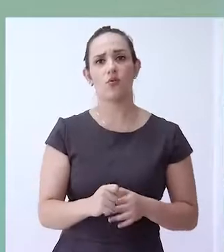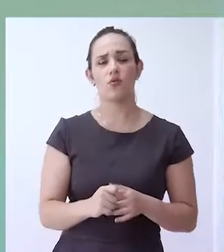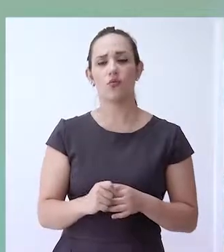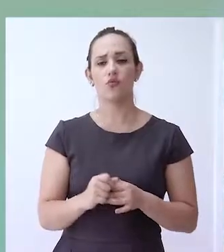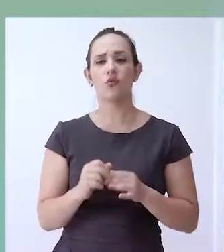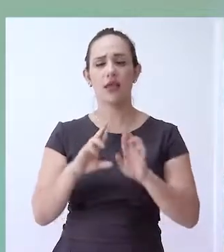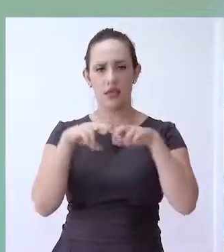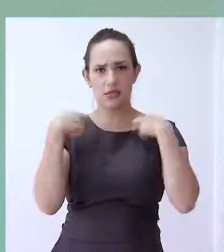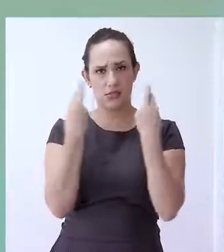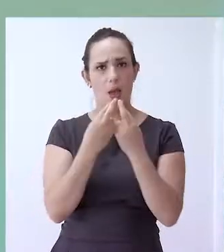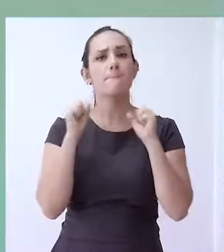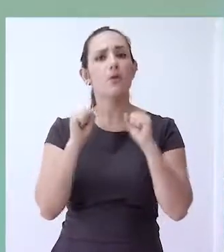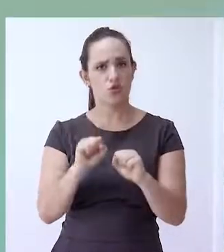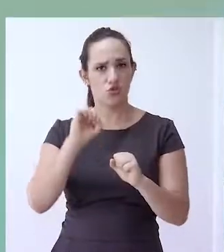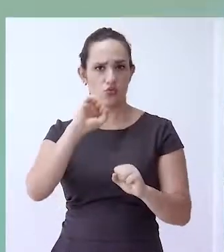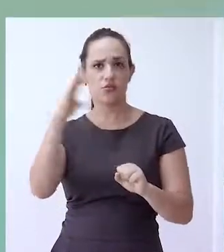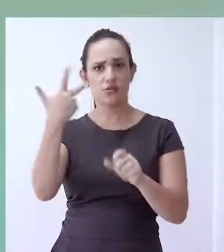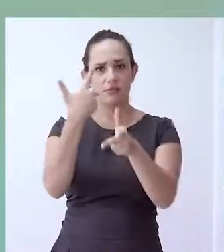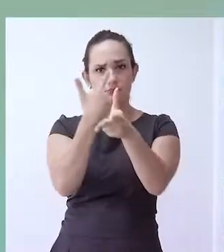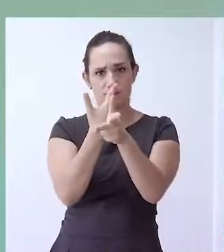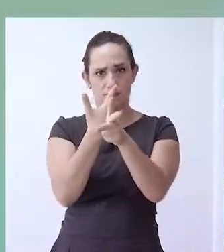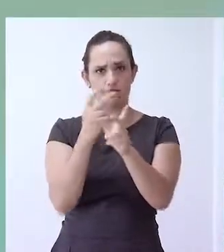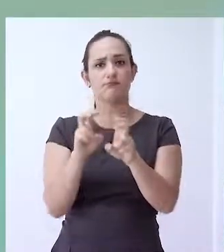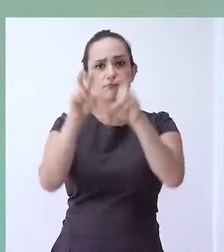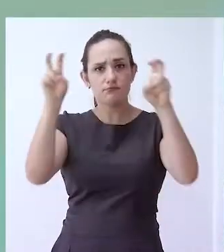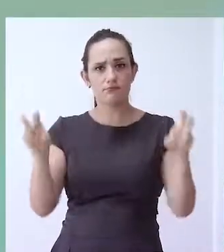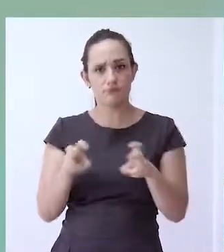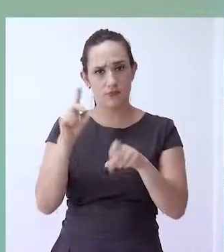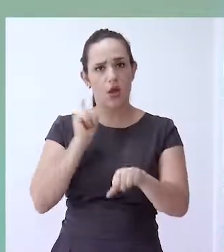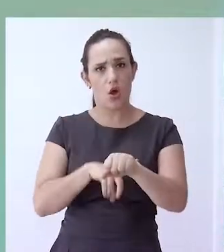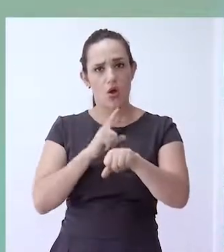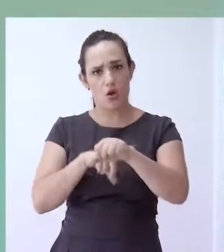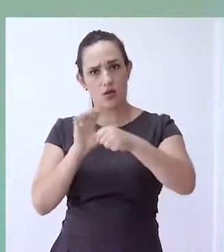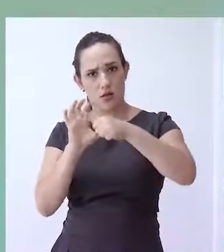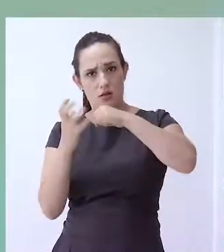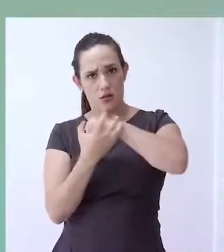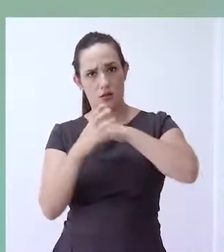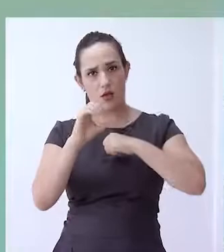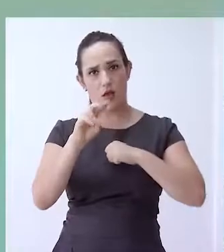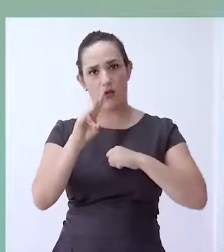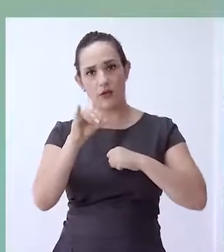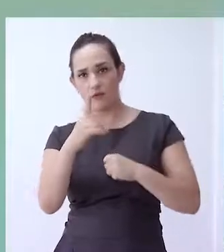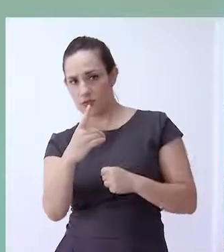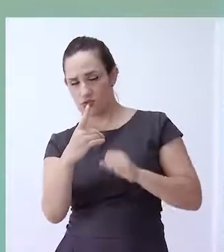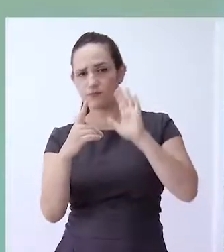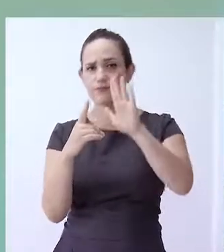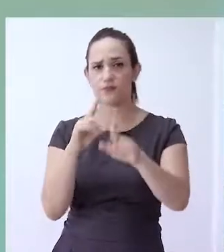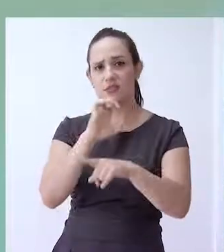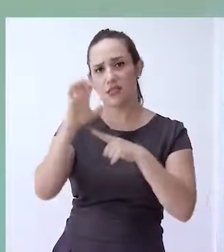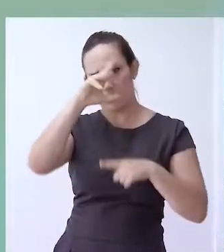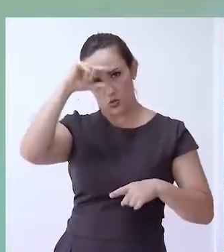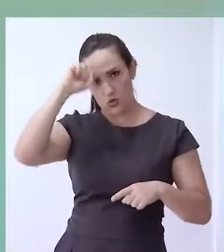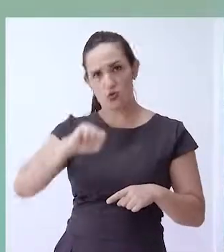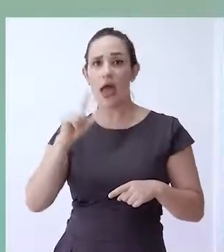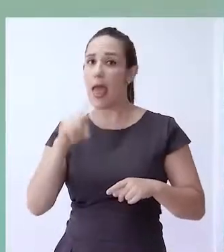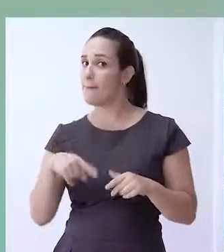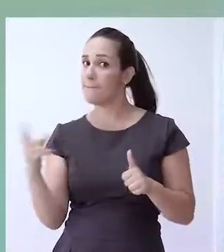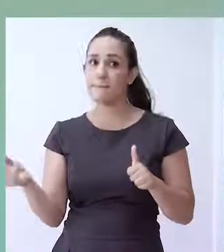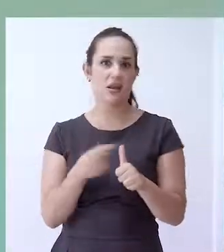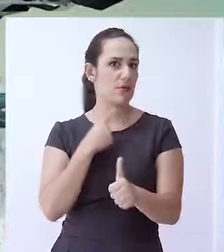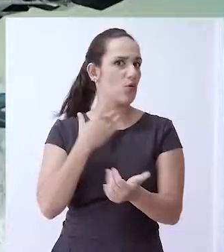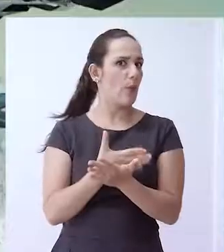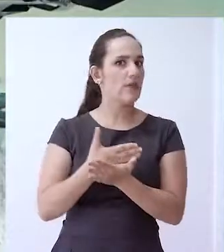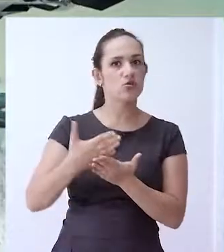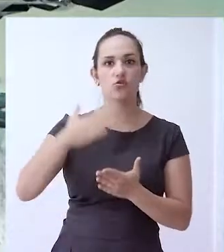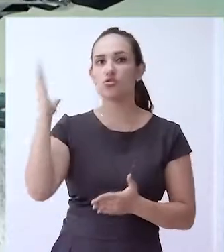elas poderiam ser de forma virtual, poderiam acontecer de forma virtual durante a pandemia, né, do coronavírus. Mato Grosso do Sul foi um dos